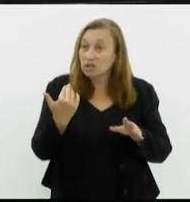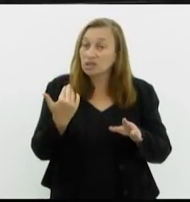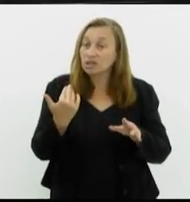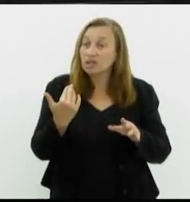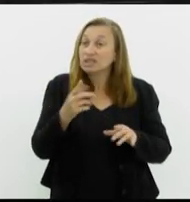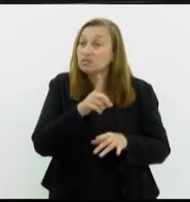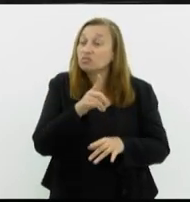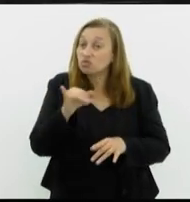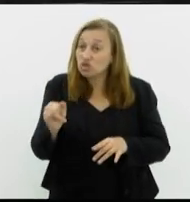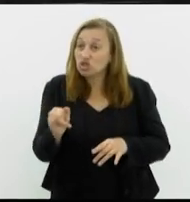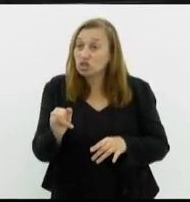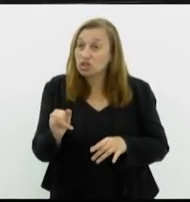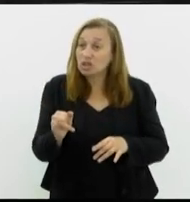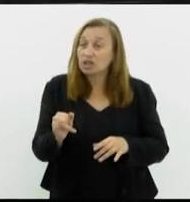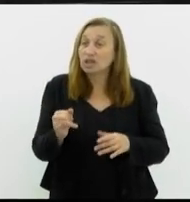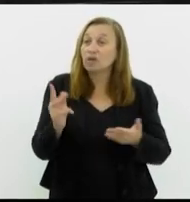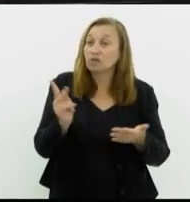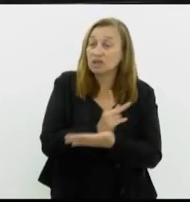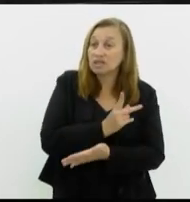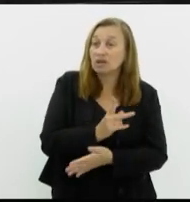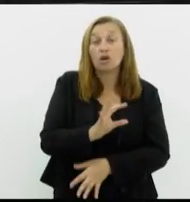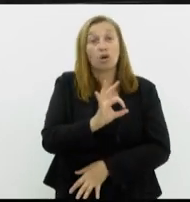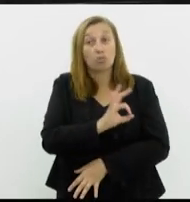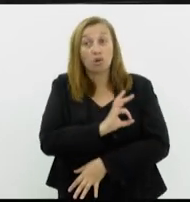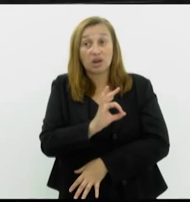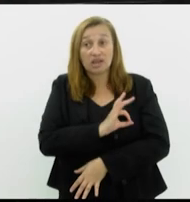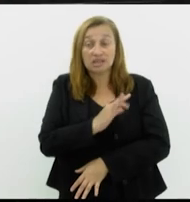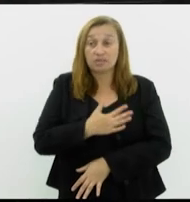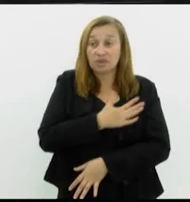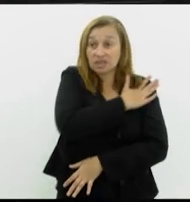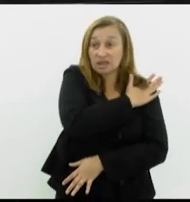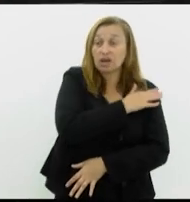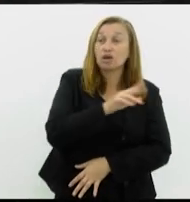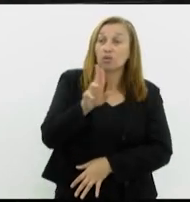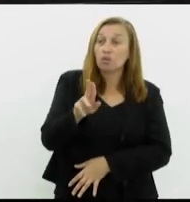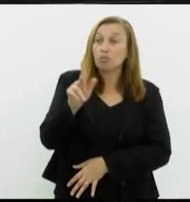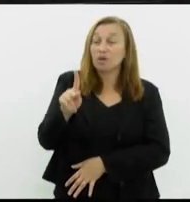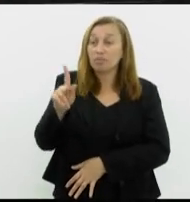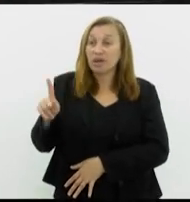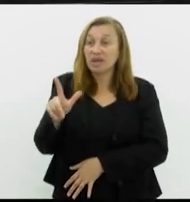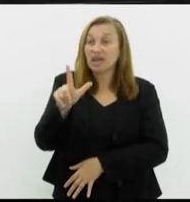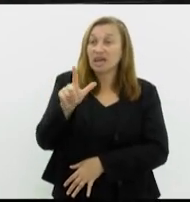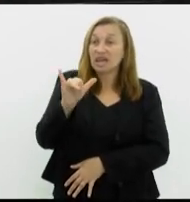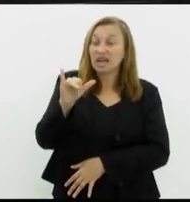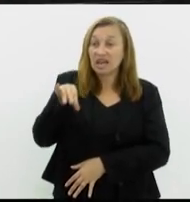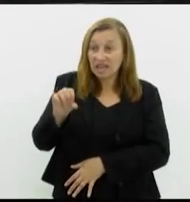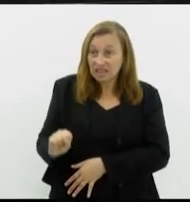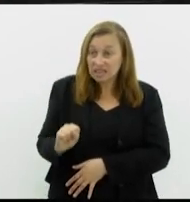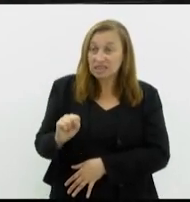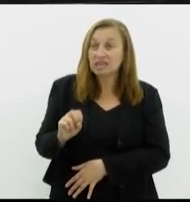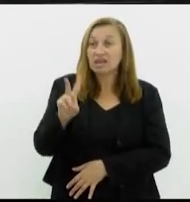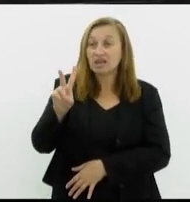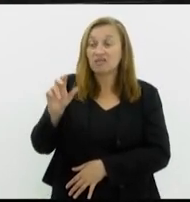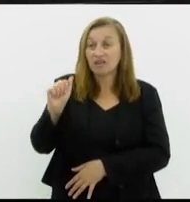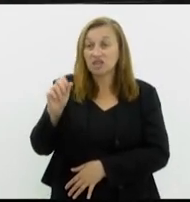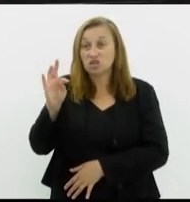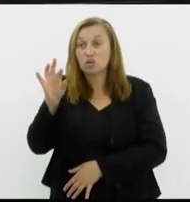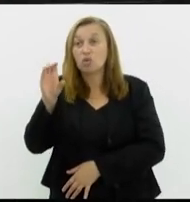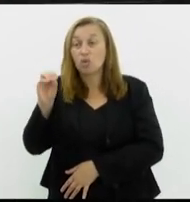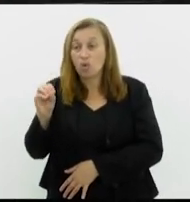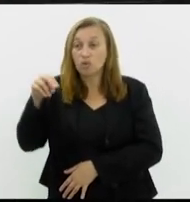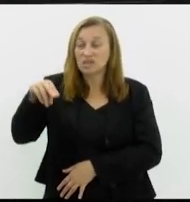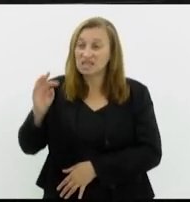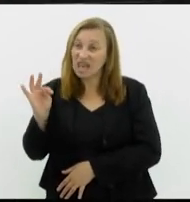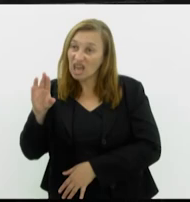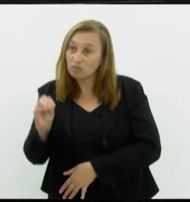Polícia Militar, exatamente com a UPP, em Lins, no Lins de Vasconcelos. E aí lembrar que essa é toda